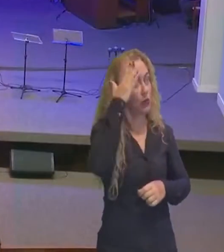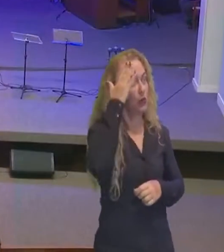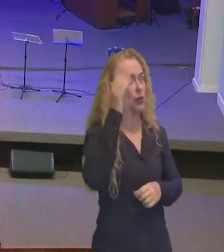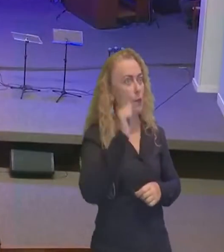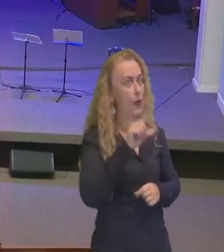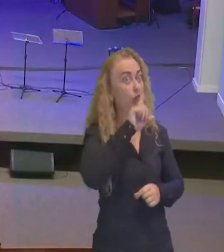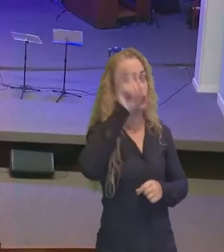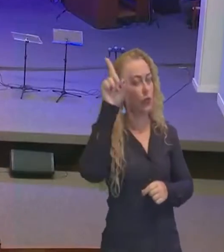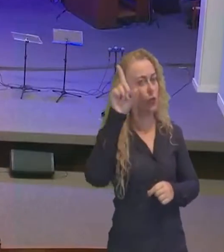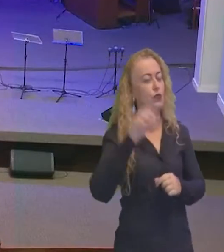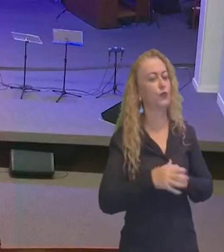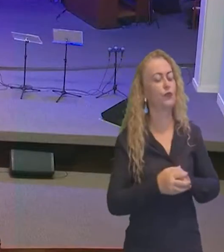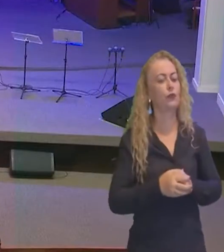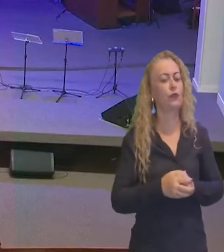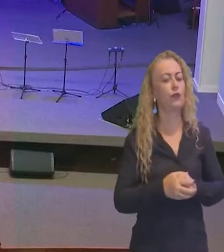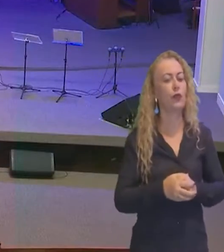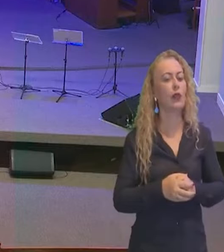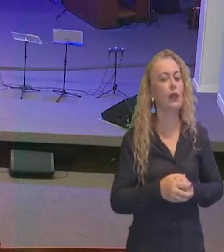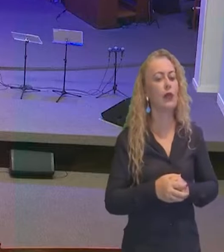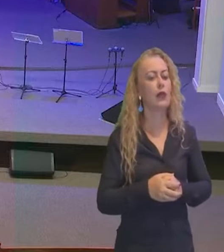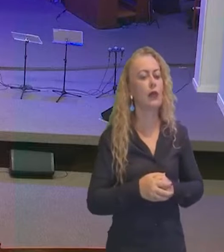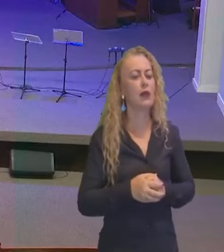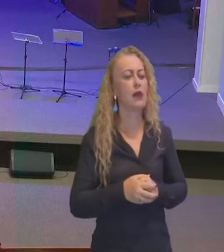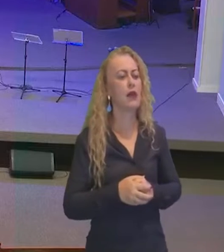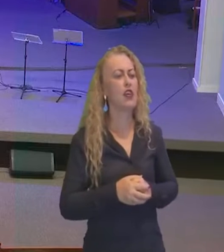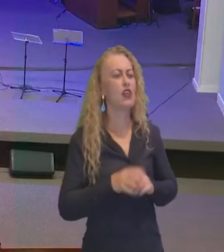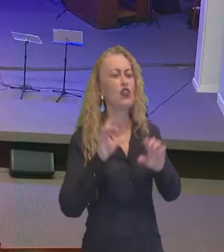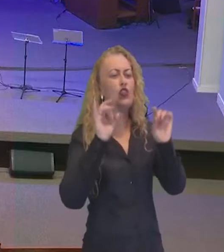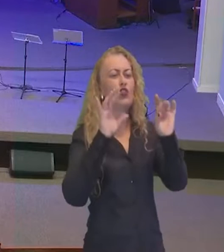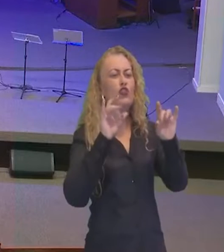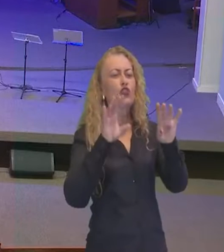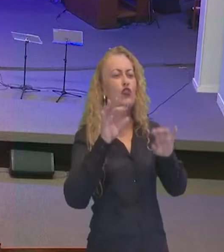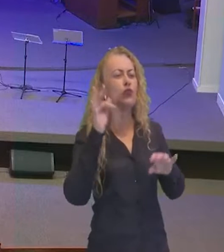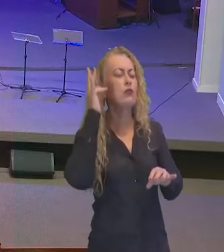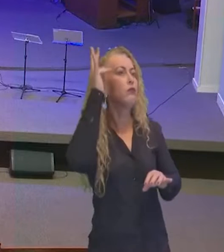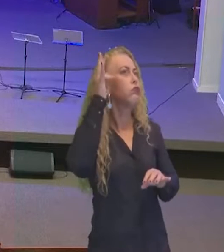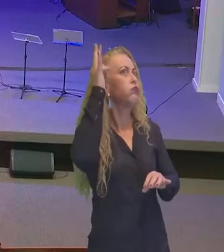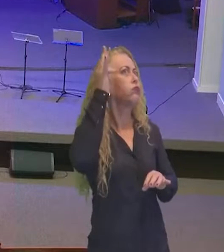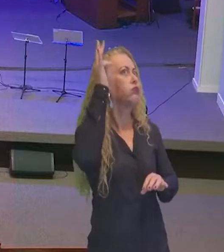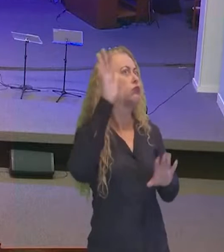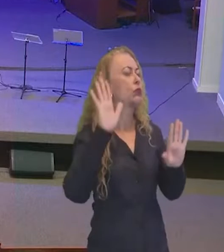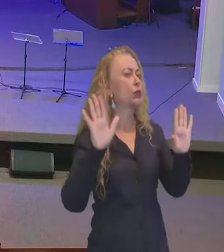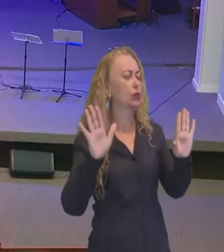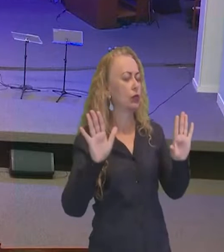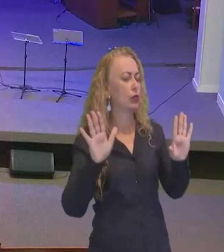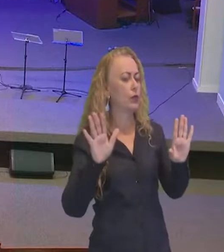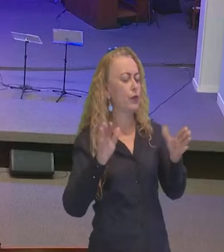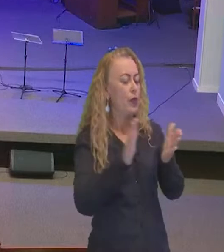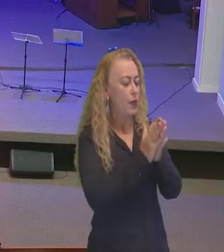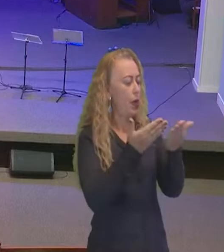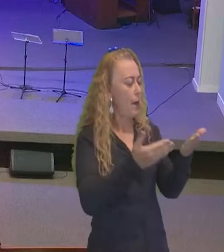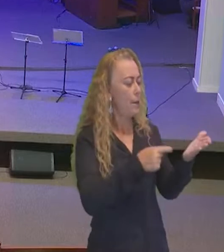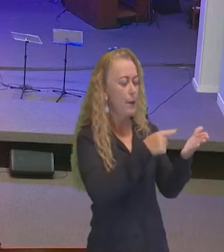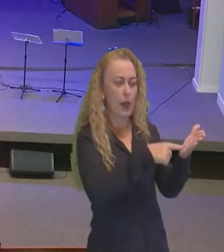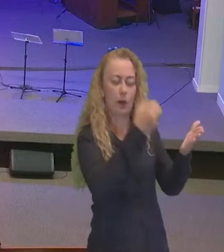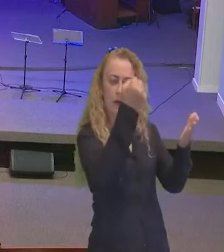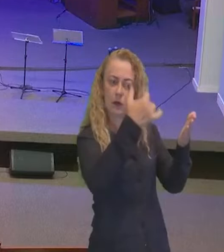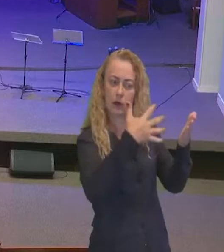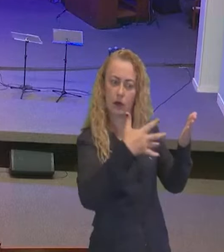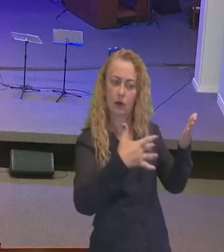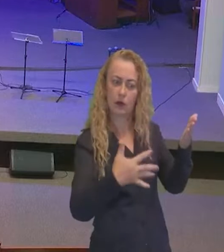de Deus não é um saber teórico, porque é bem interessante, a Bíblia ela é escrita em